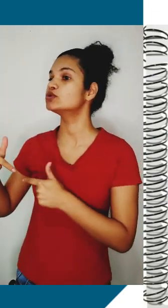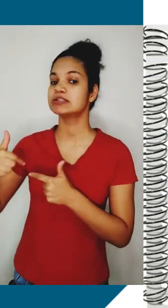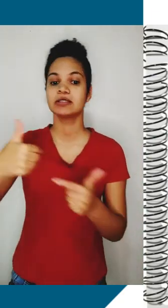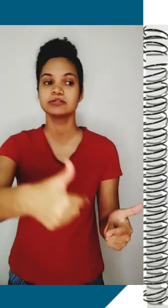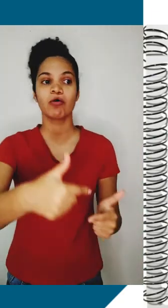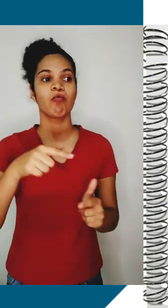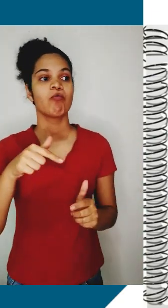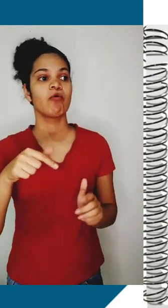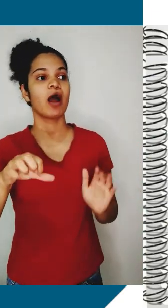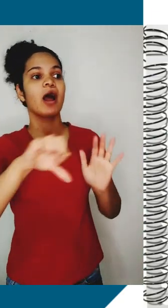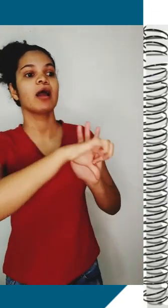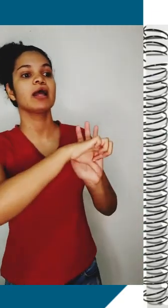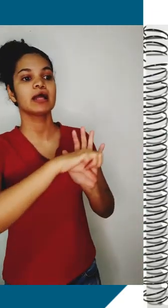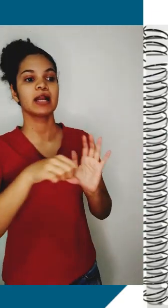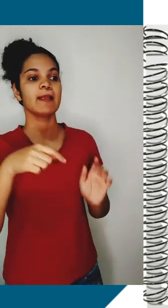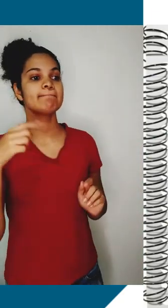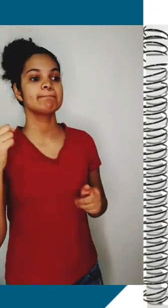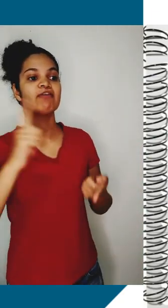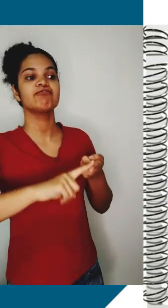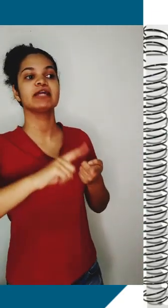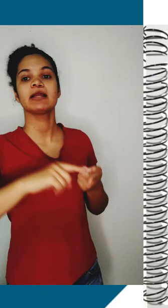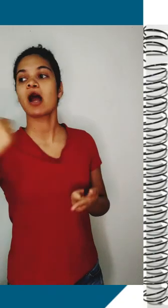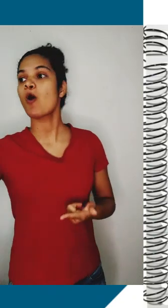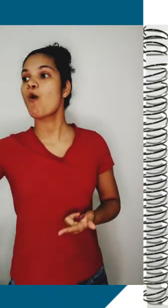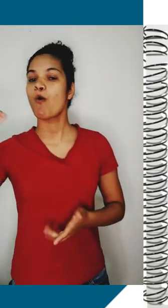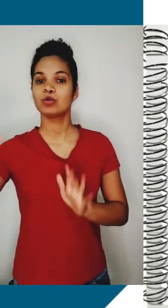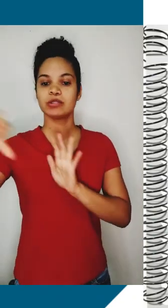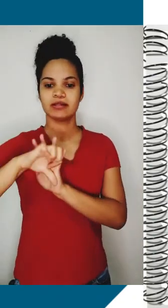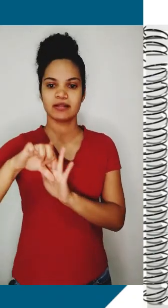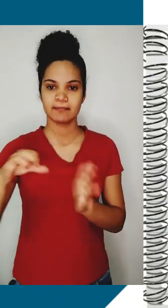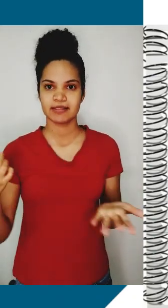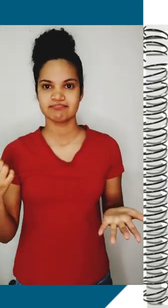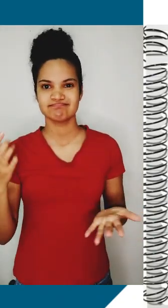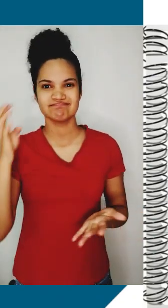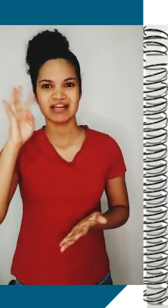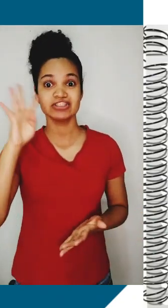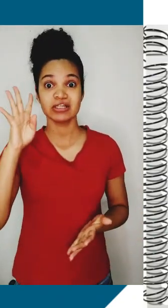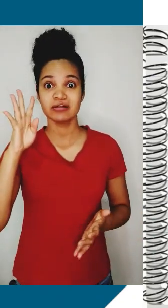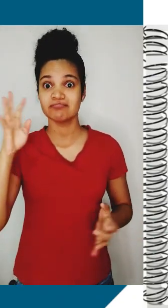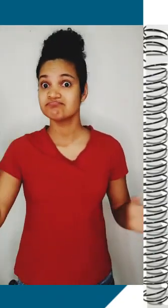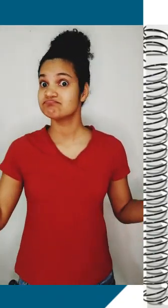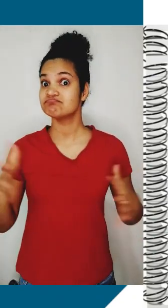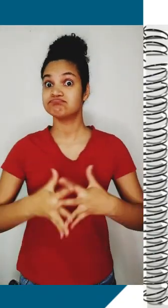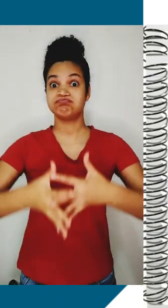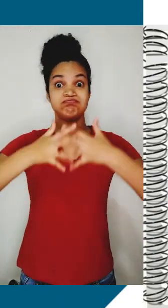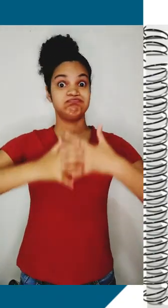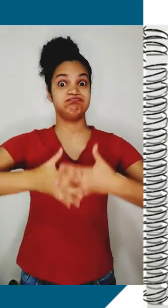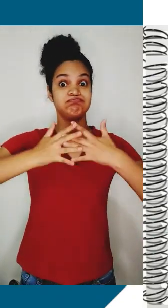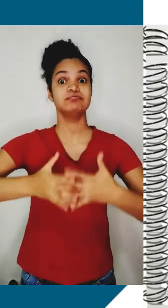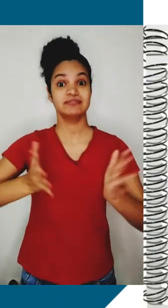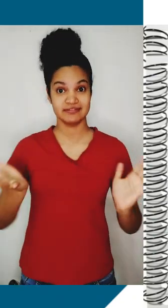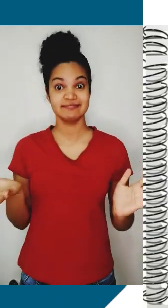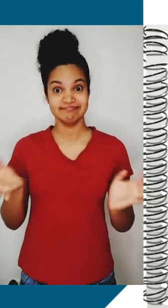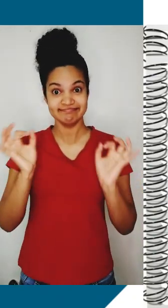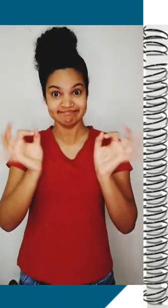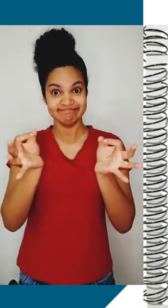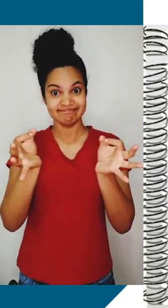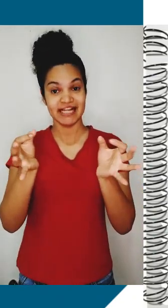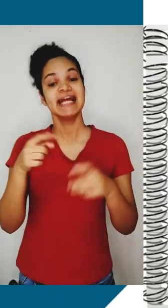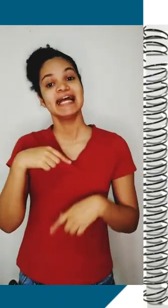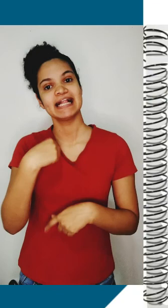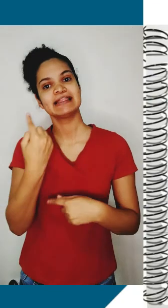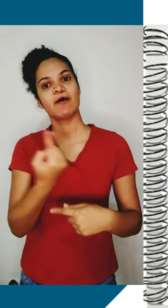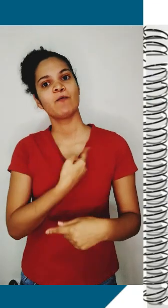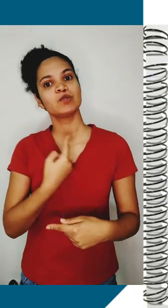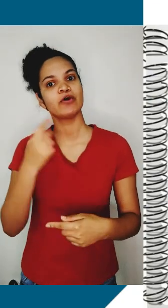praticar um crime, né, para vingar outro, seria um caos. Ou seja, essa nossa resposta, a pergunta nos leva